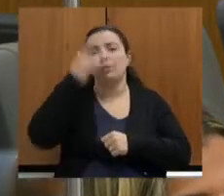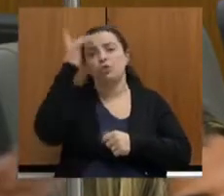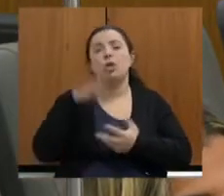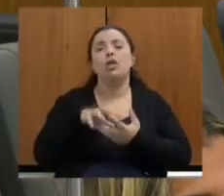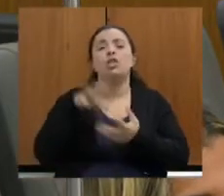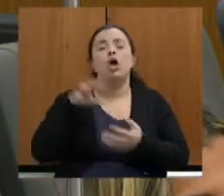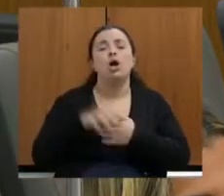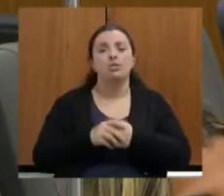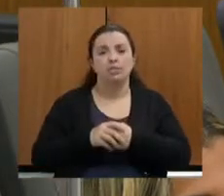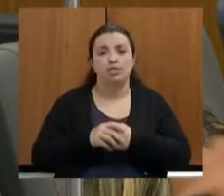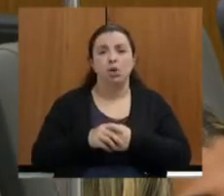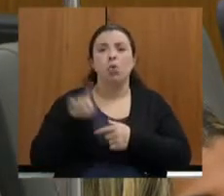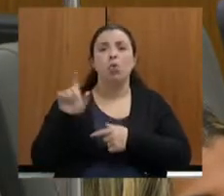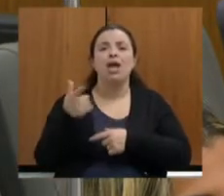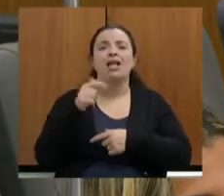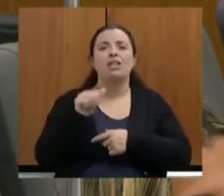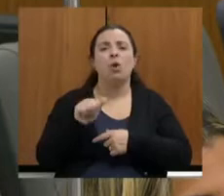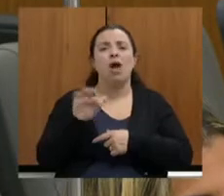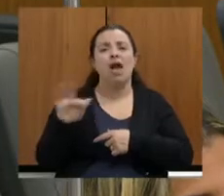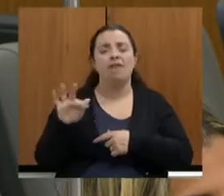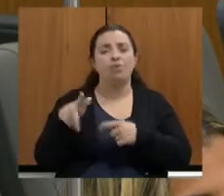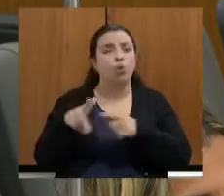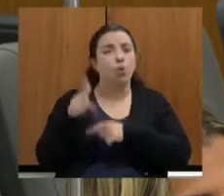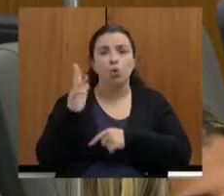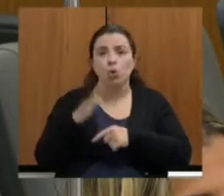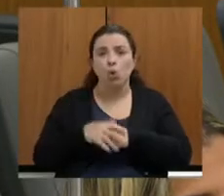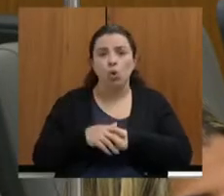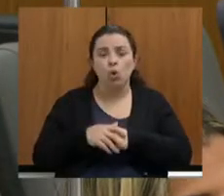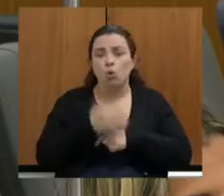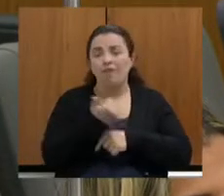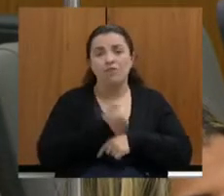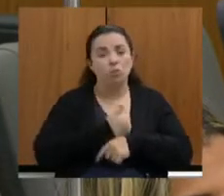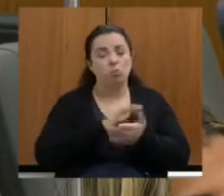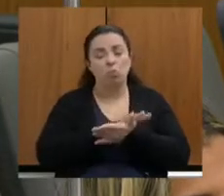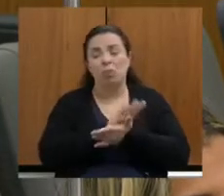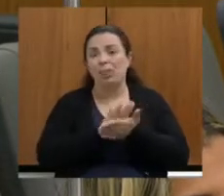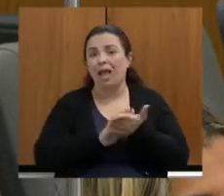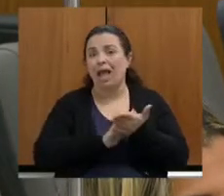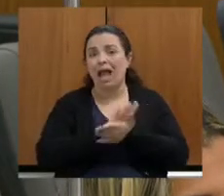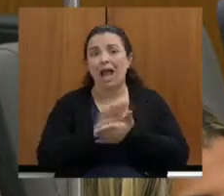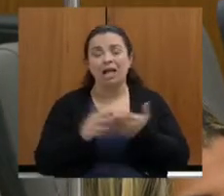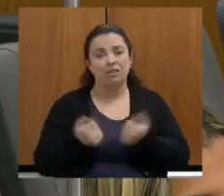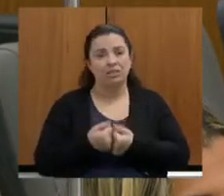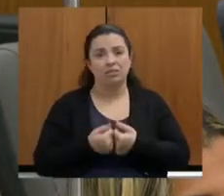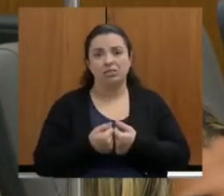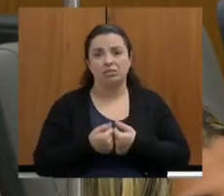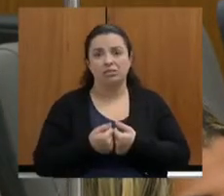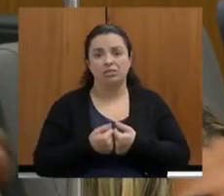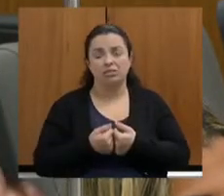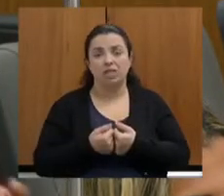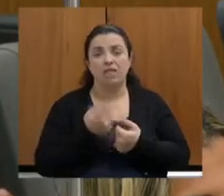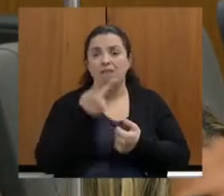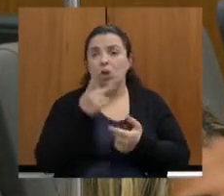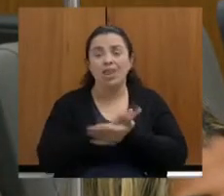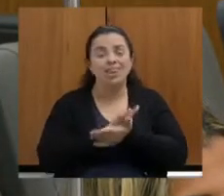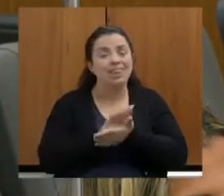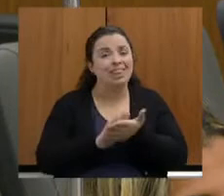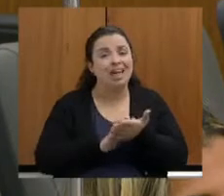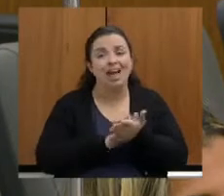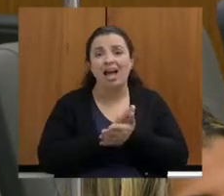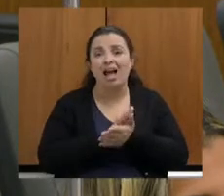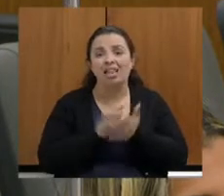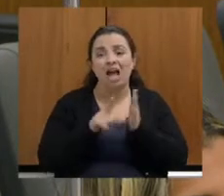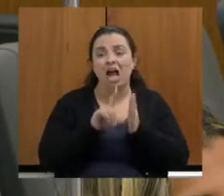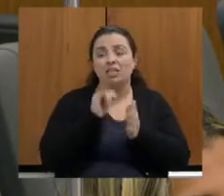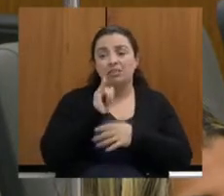cortou o cartão do Açaí das pessoas sem comunicar sem participar que tava que ia cortar o